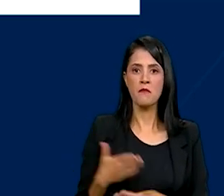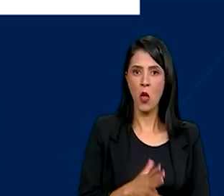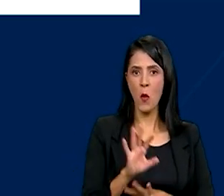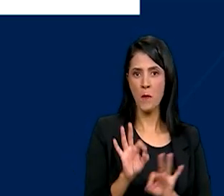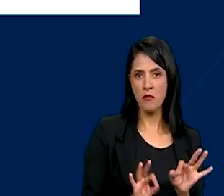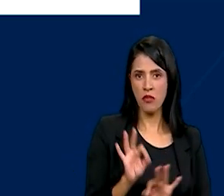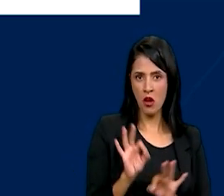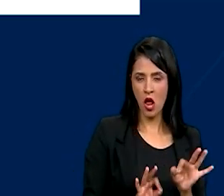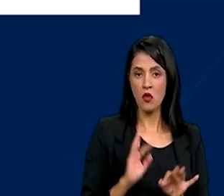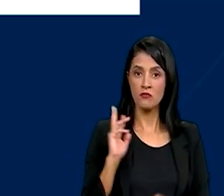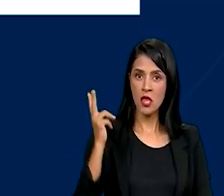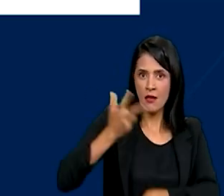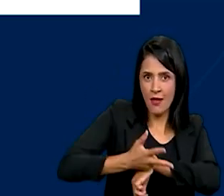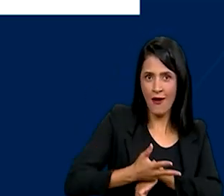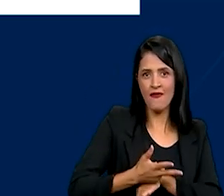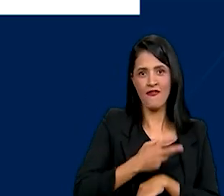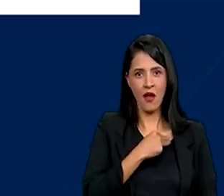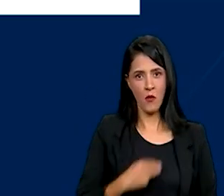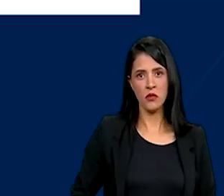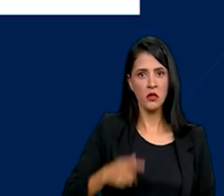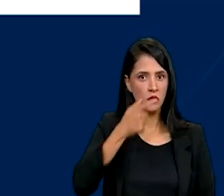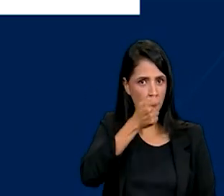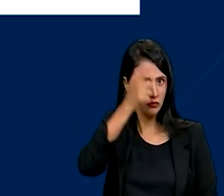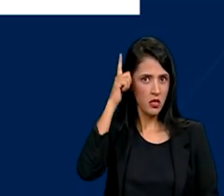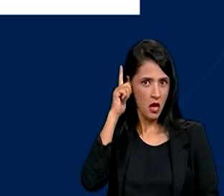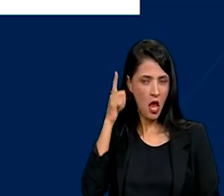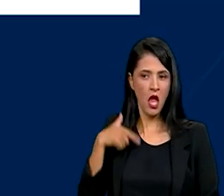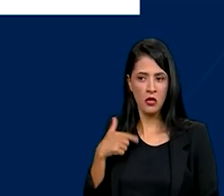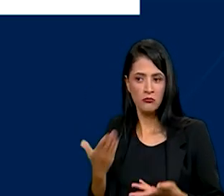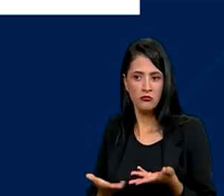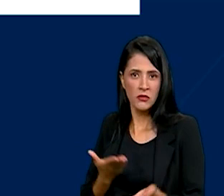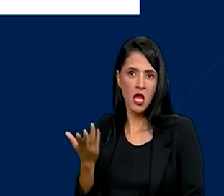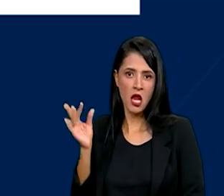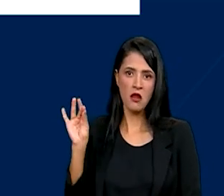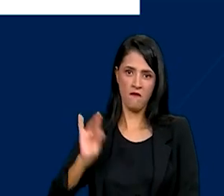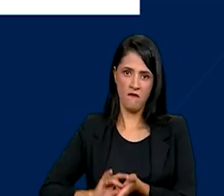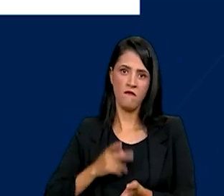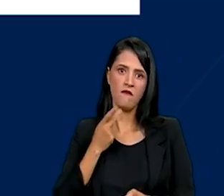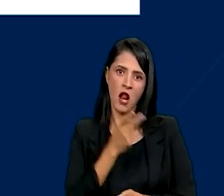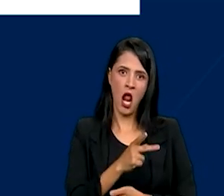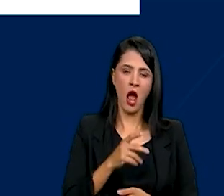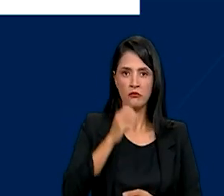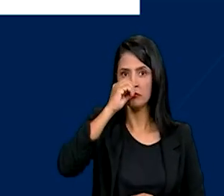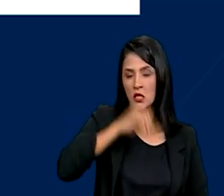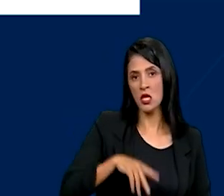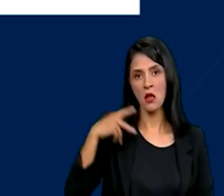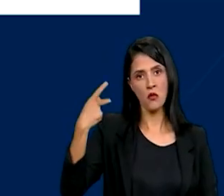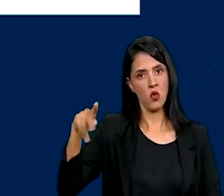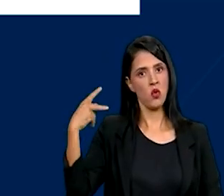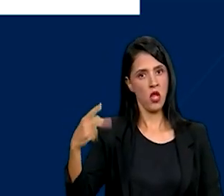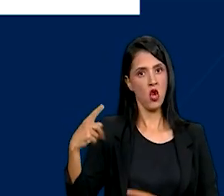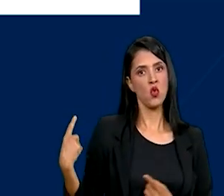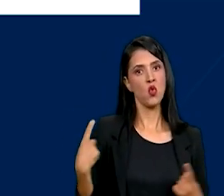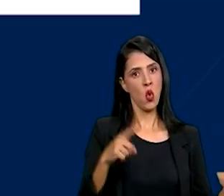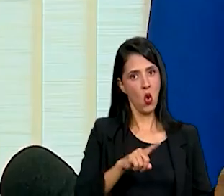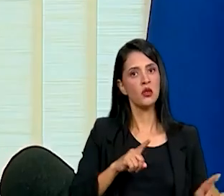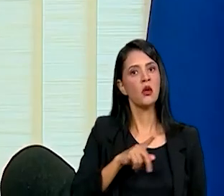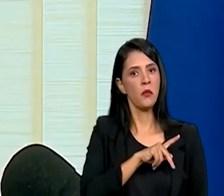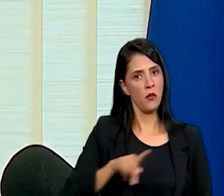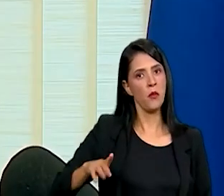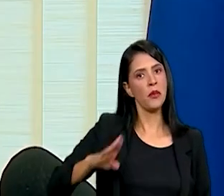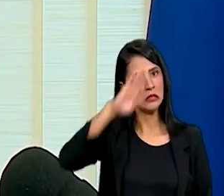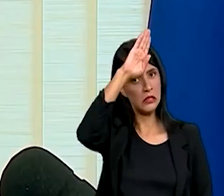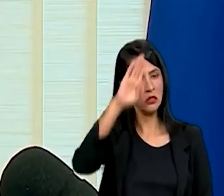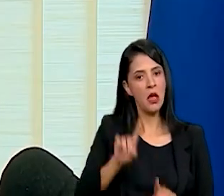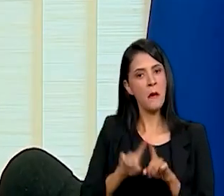previa gravar o ministro Alexandre de Moraes e induzi-lo a reconhecer exageros na atuação contra Bolsonaro.